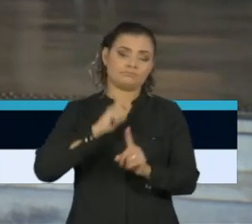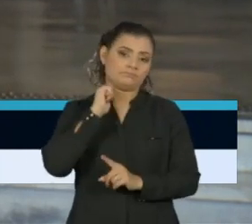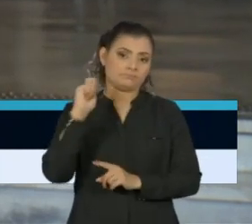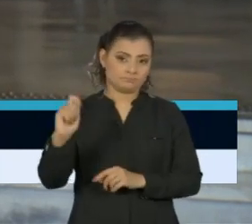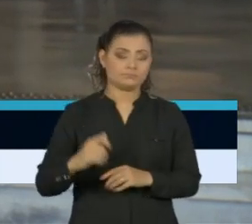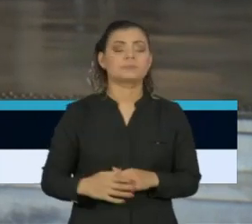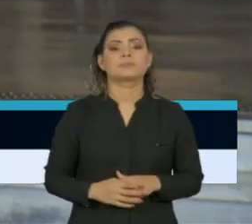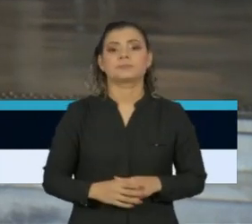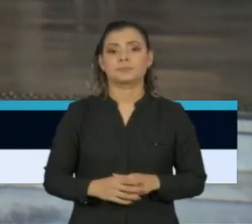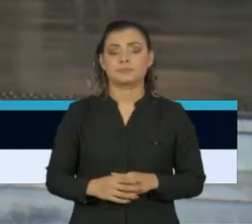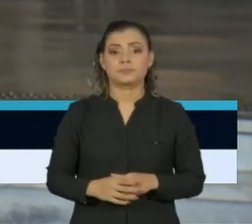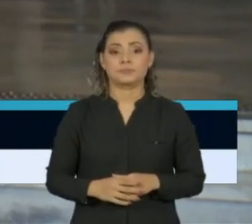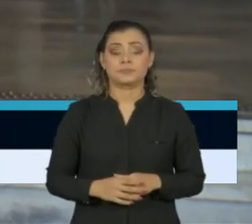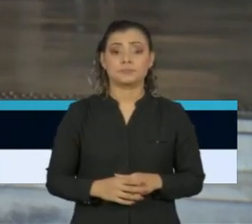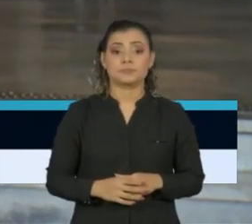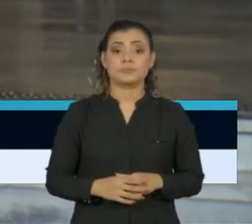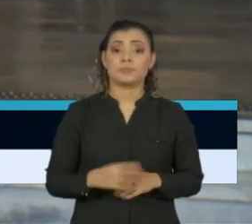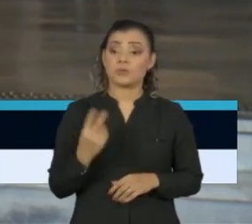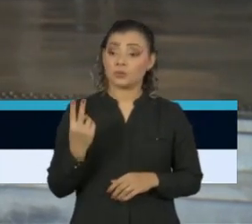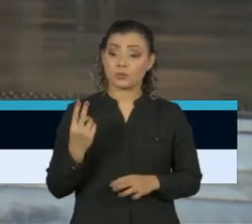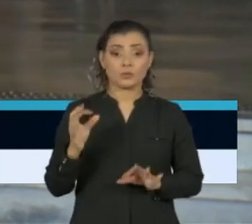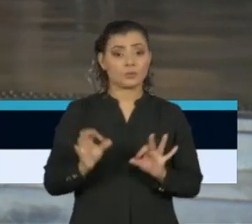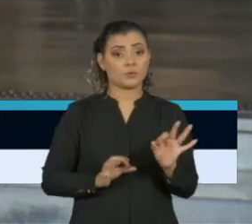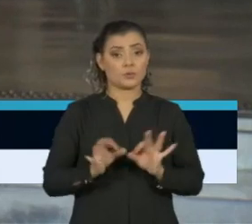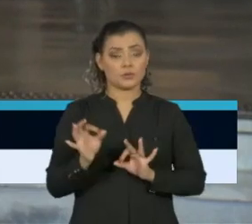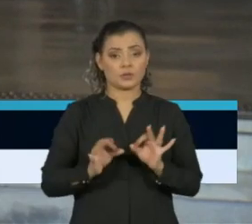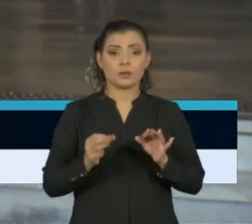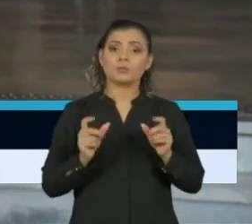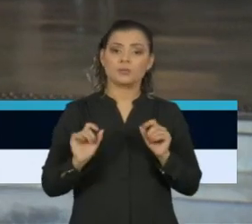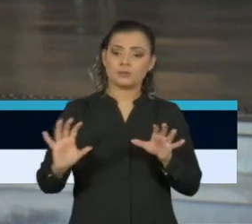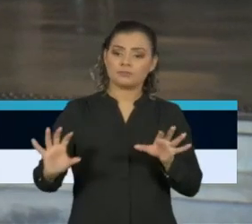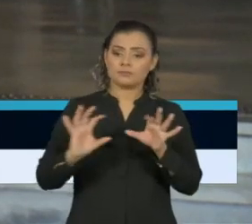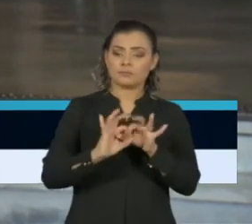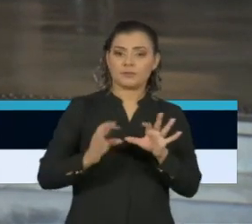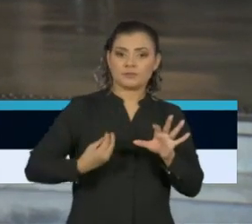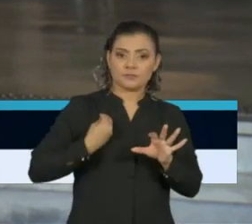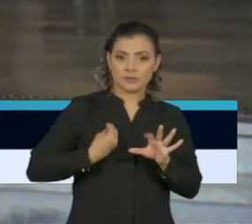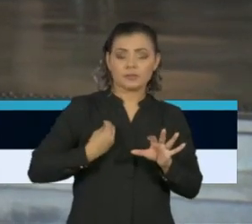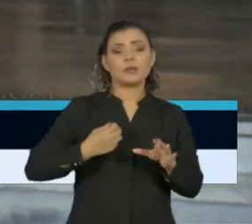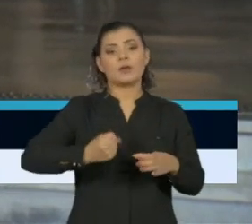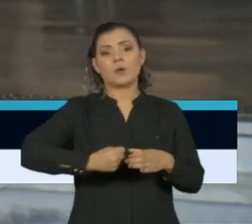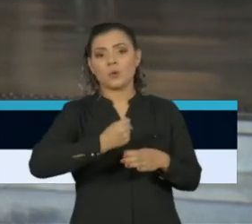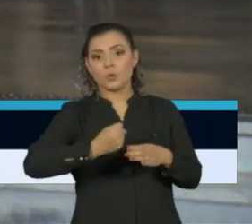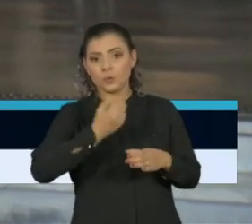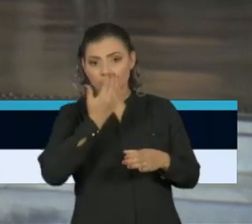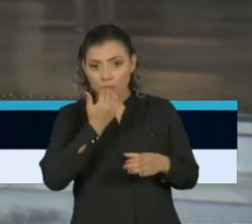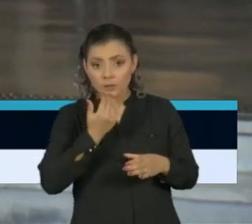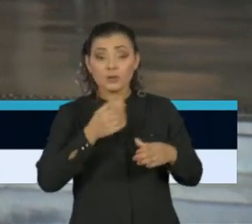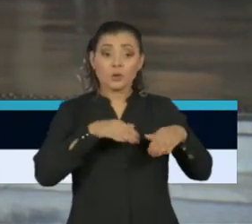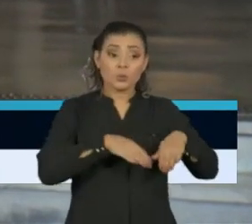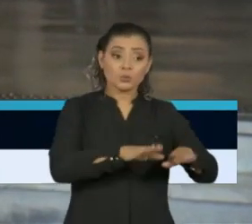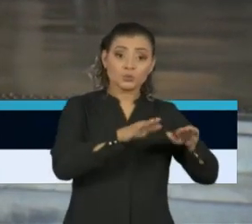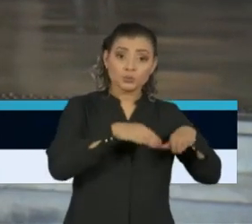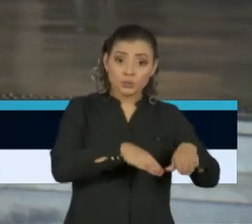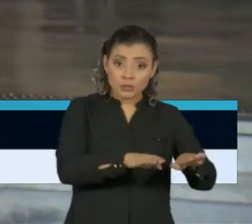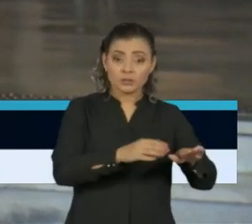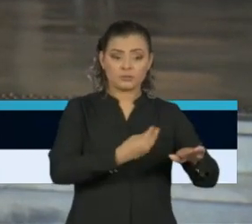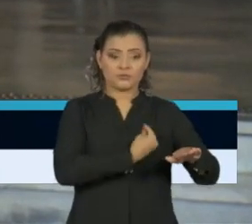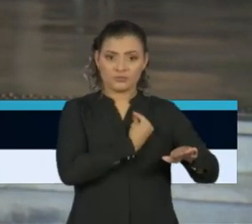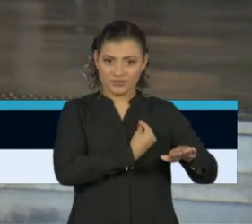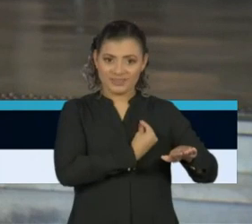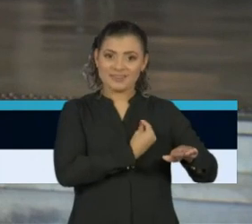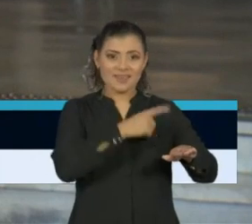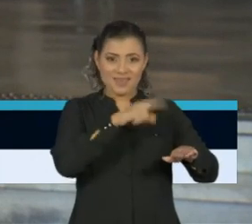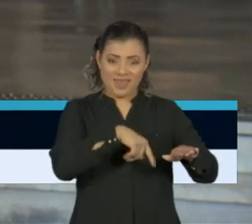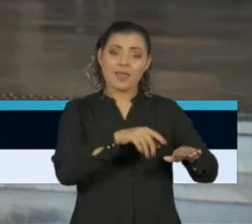abril. Esses 2 programas, o programa Costurando pela Vida e o programa Cozinhando pela Vida, são programas